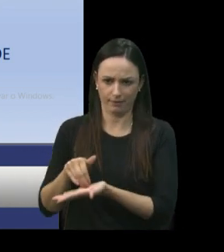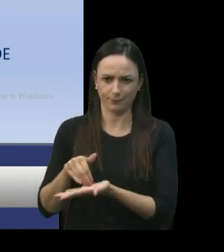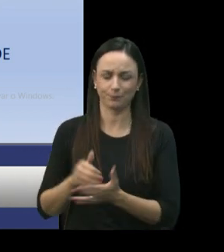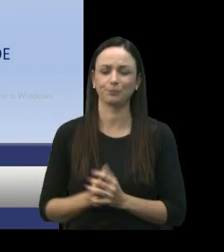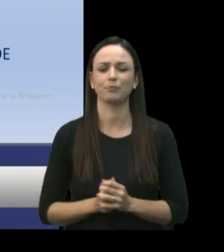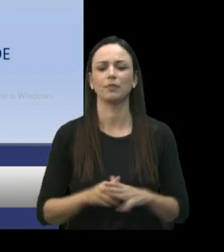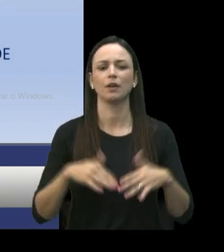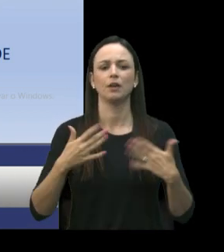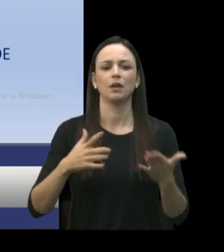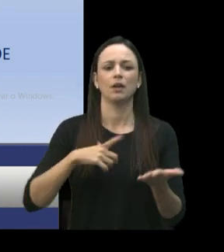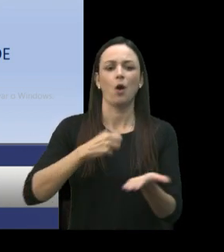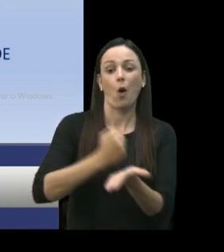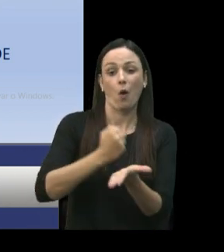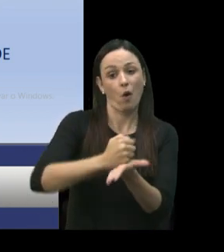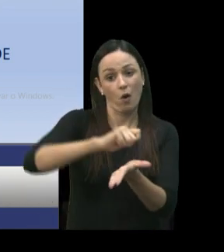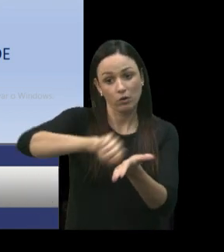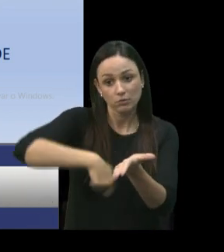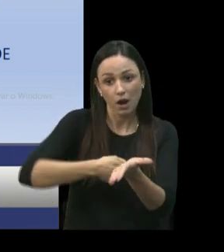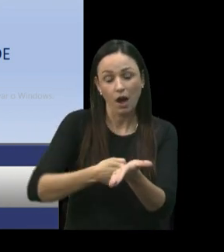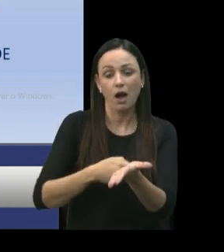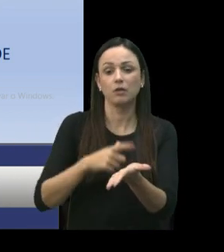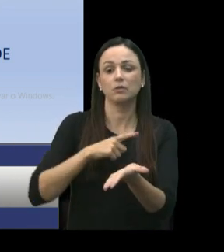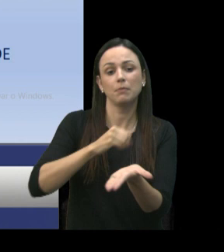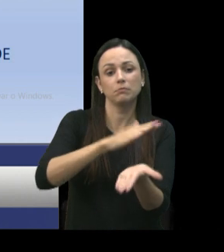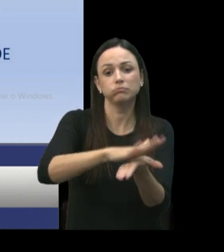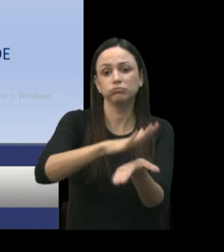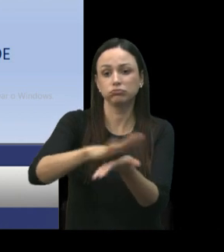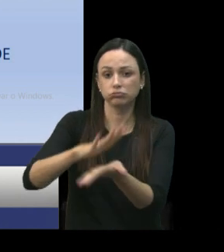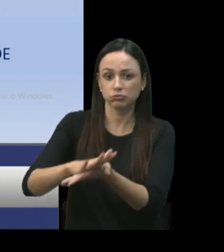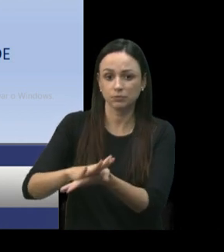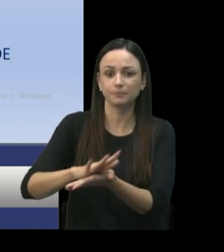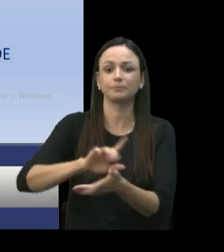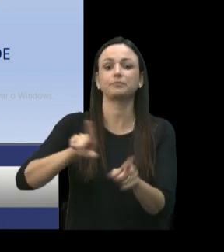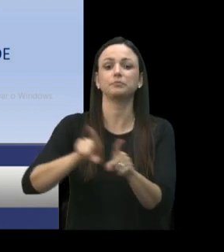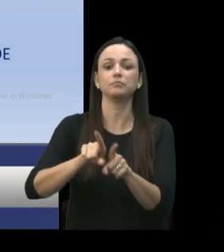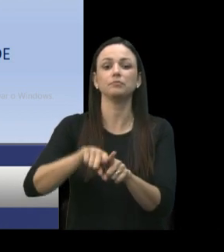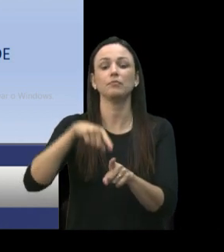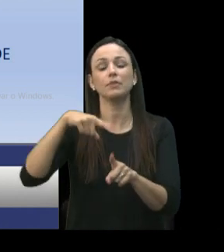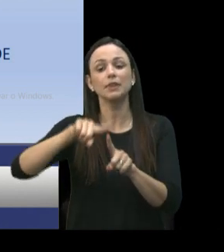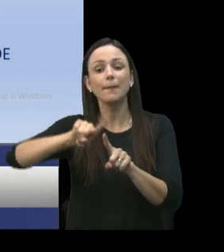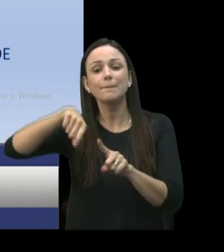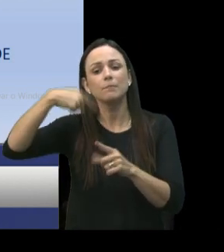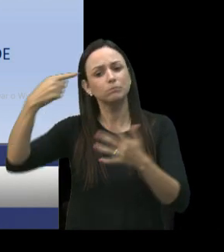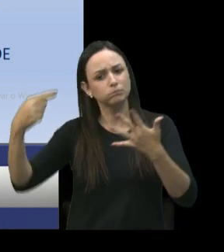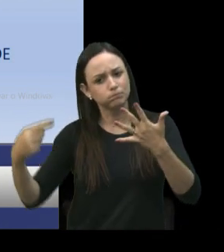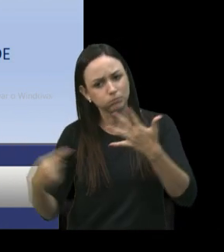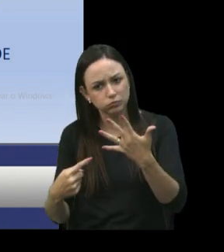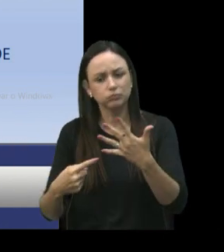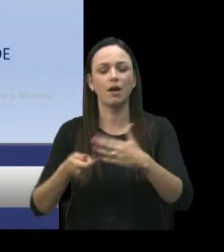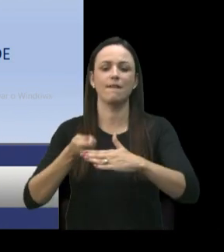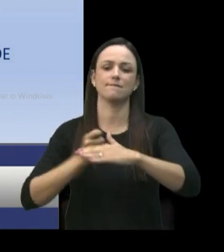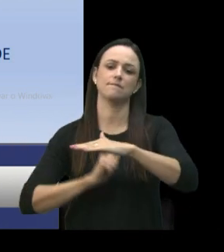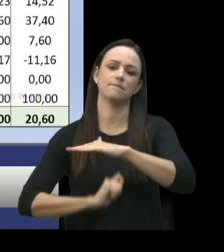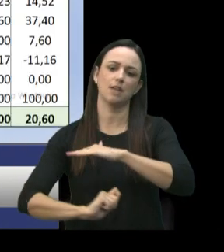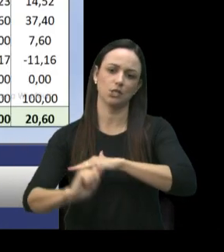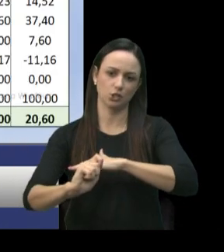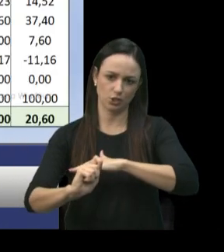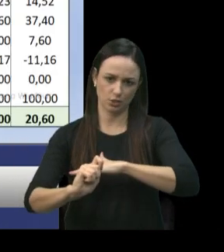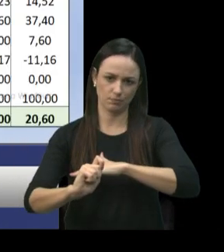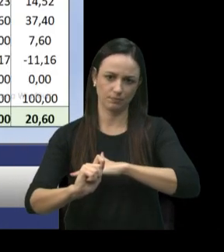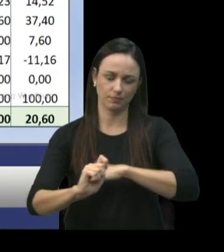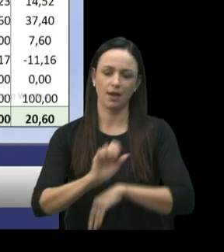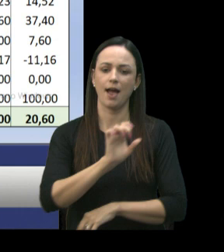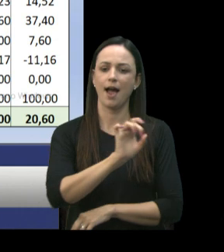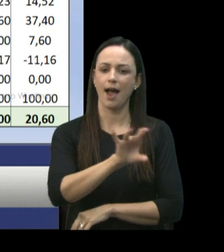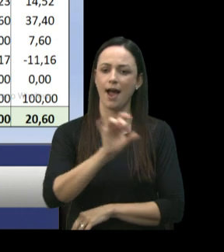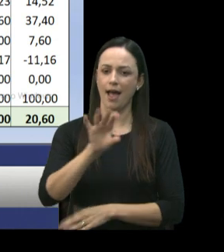Os contratos existentes, as despesas de custeio e, por final, os investimentos que nós poderíamos alocar em